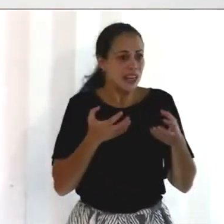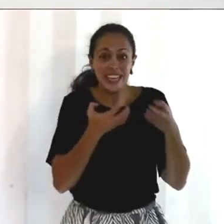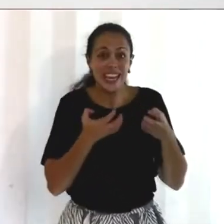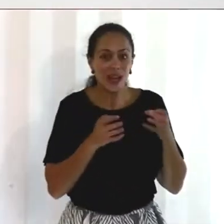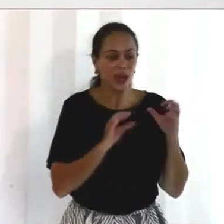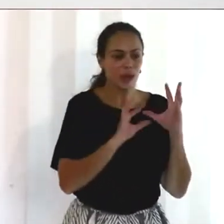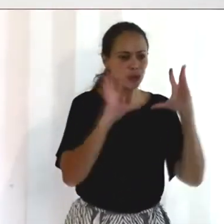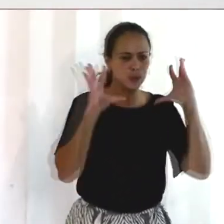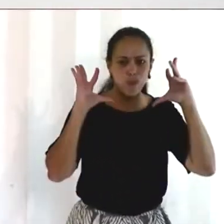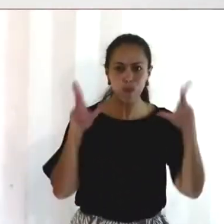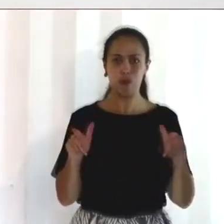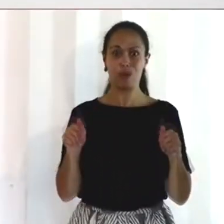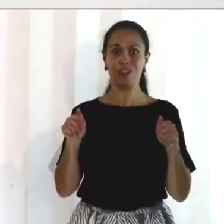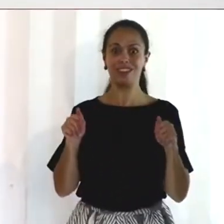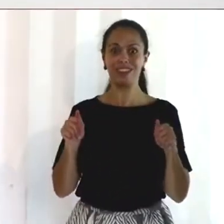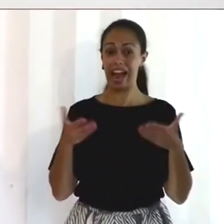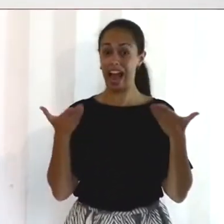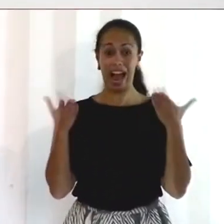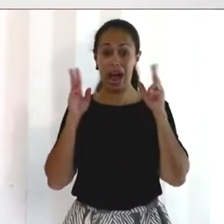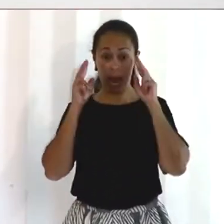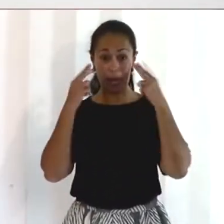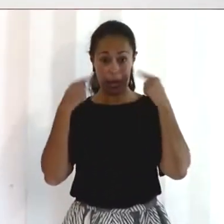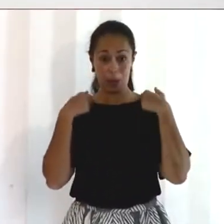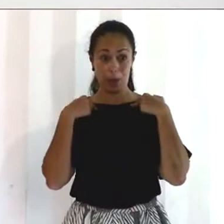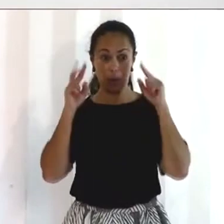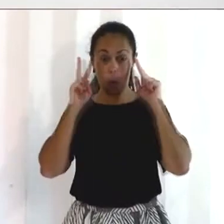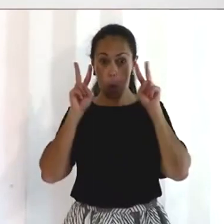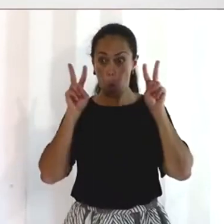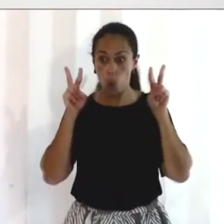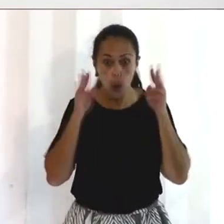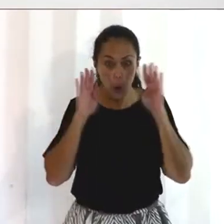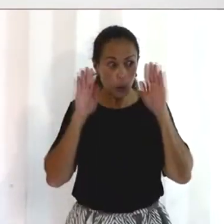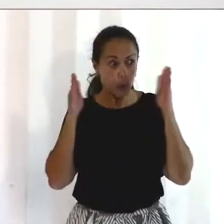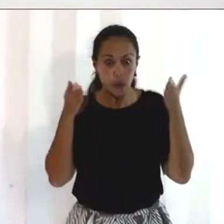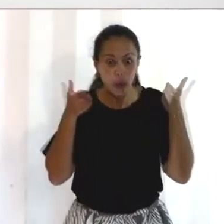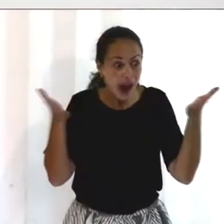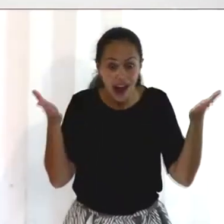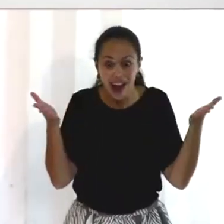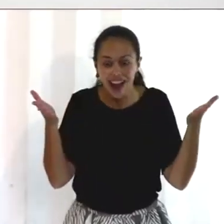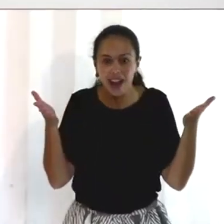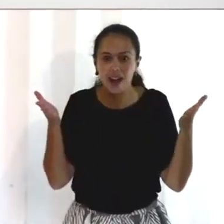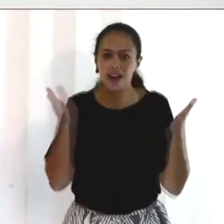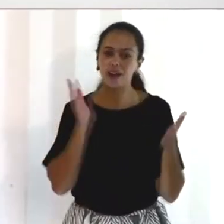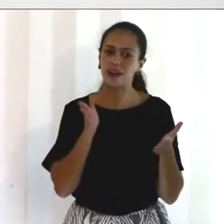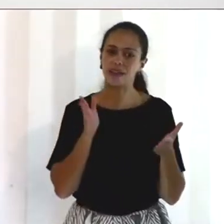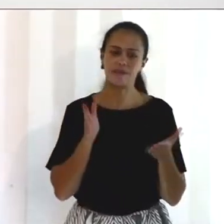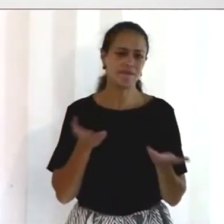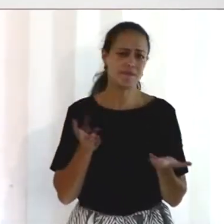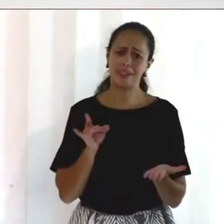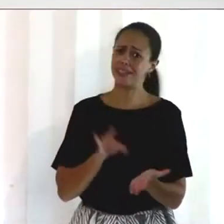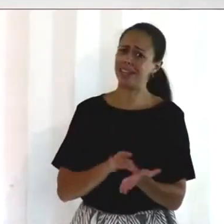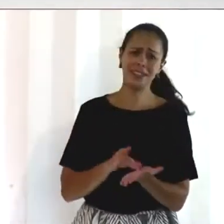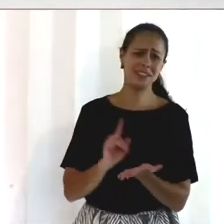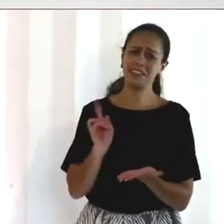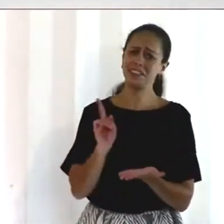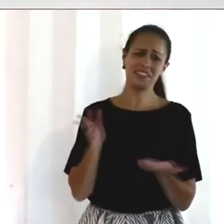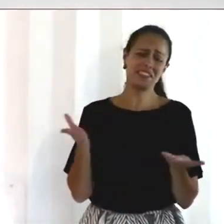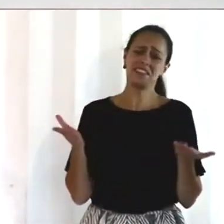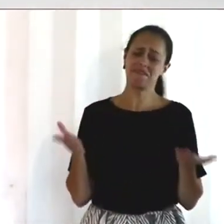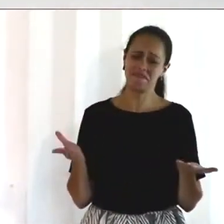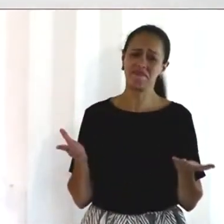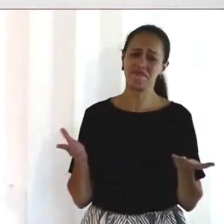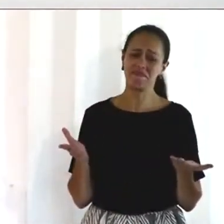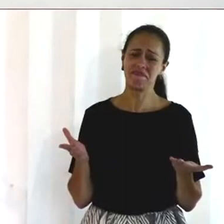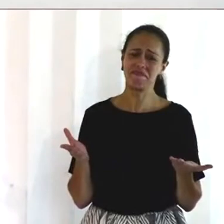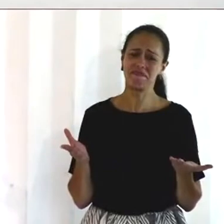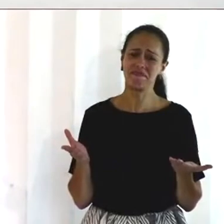aos meus olhos, por exemplo, eu imagino que, eu vi tão poucos resultados em relação a isso. Mas aos olhos